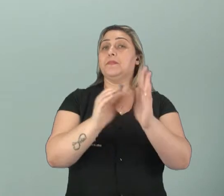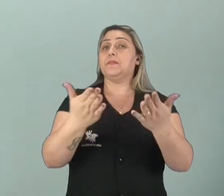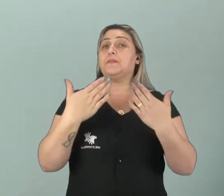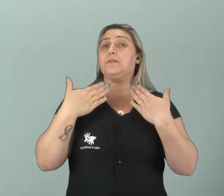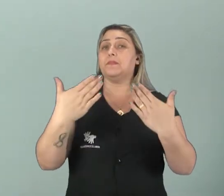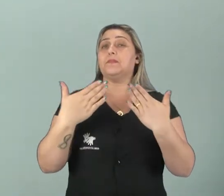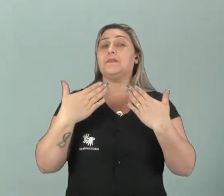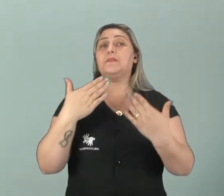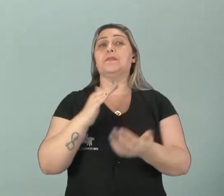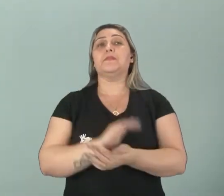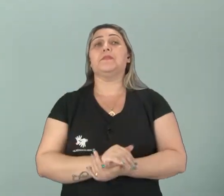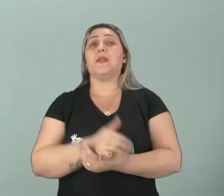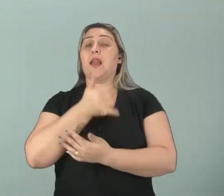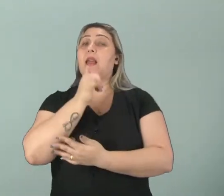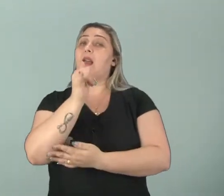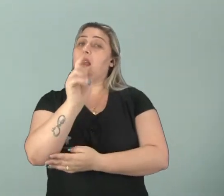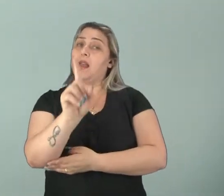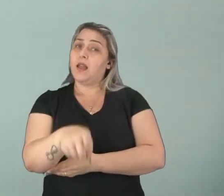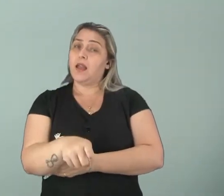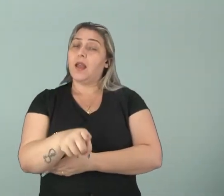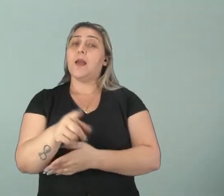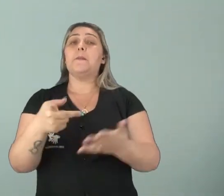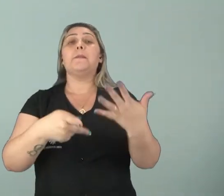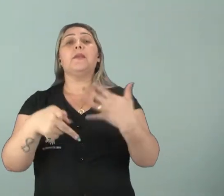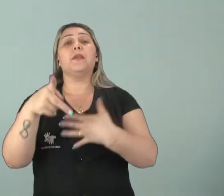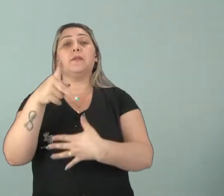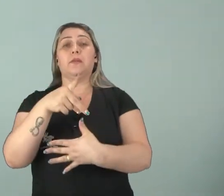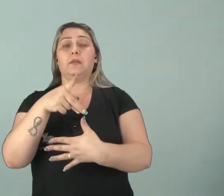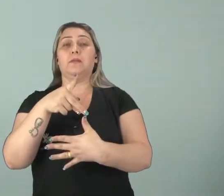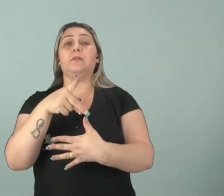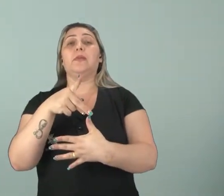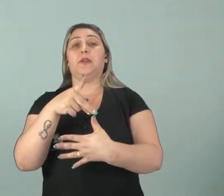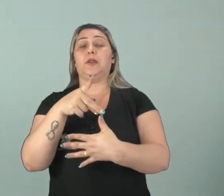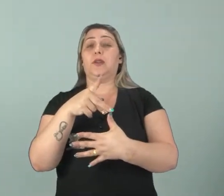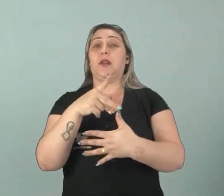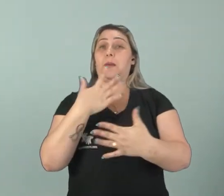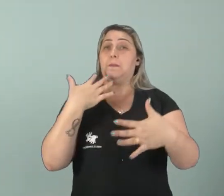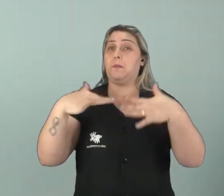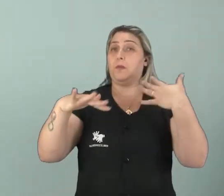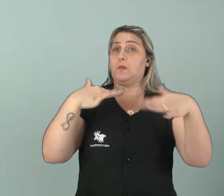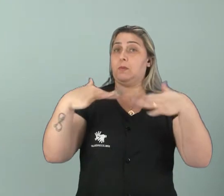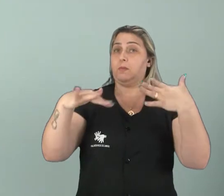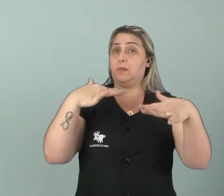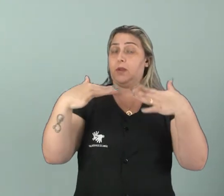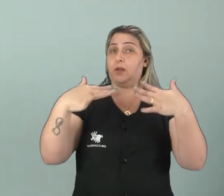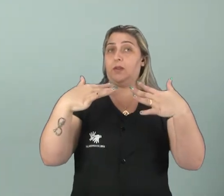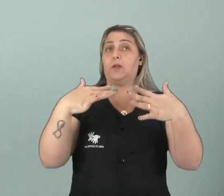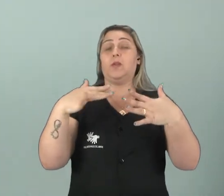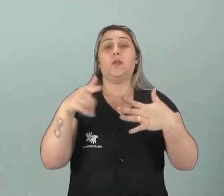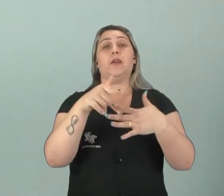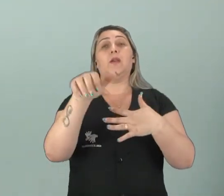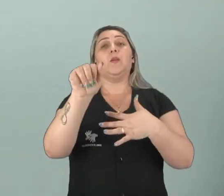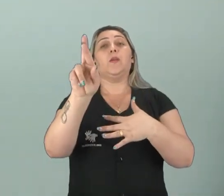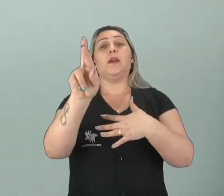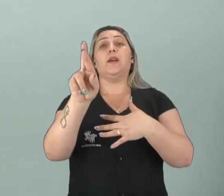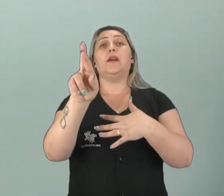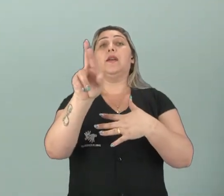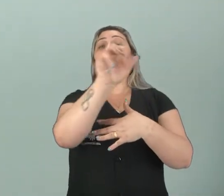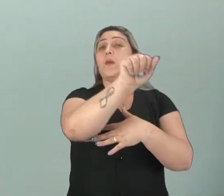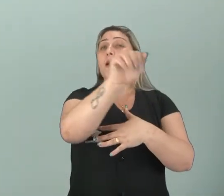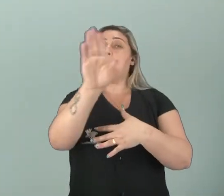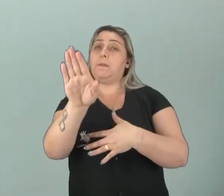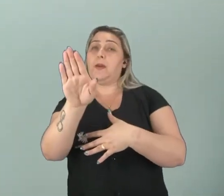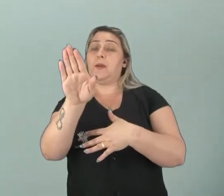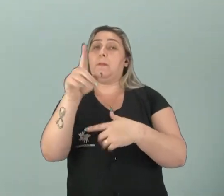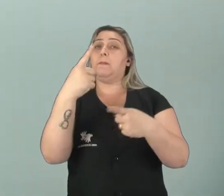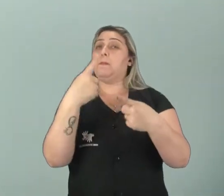calor. Ela é uma energia, principalmente energia em trânsito, então tu vê que o calor ali, ele nem está no A e ele nem está no B, porque